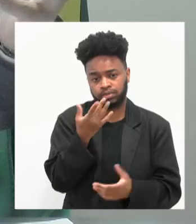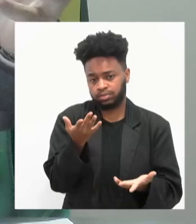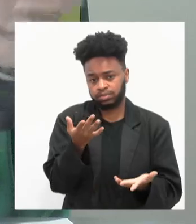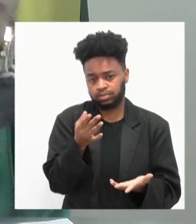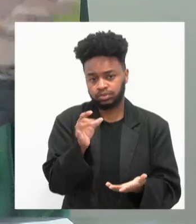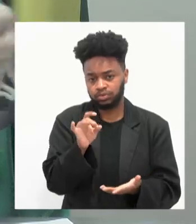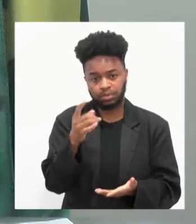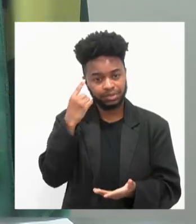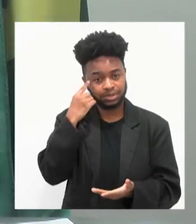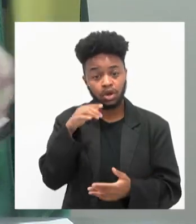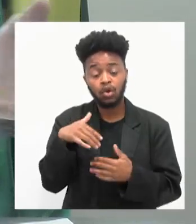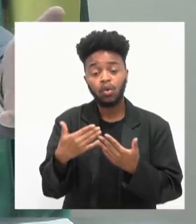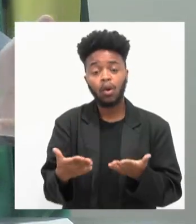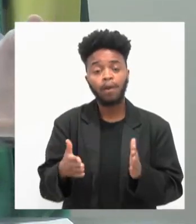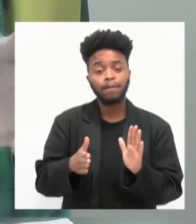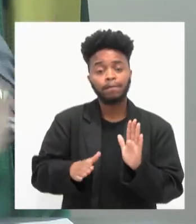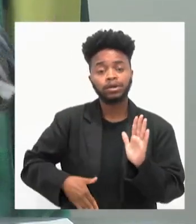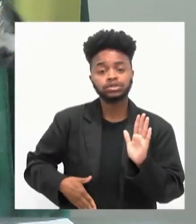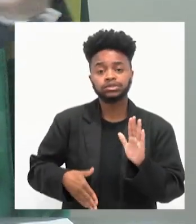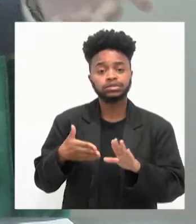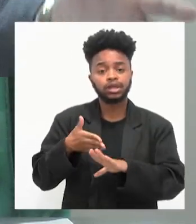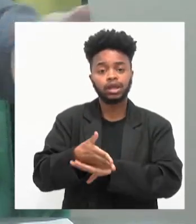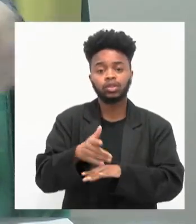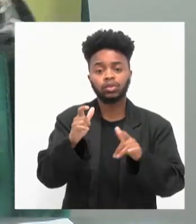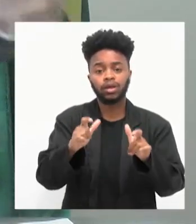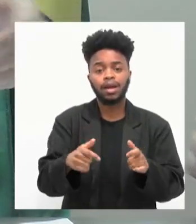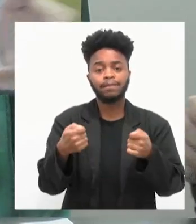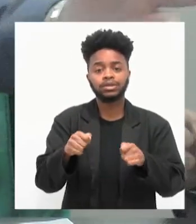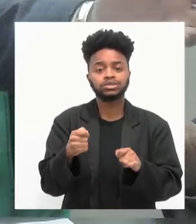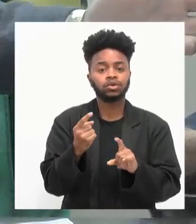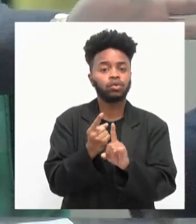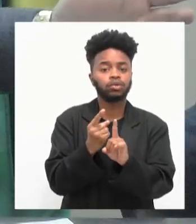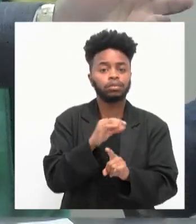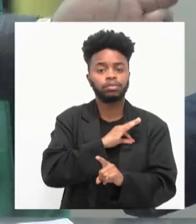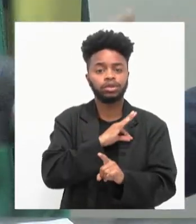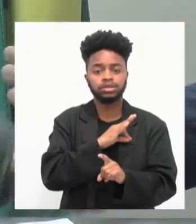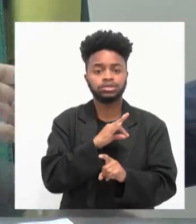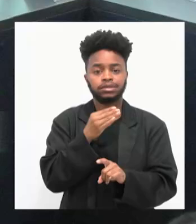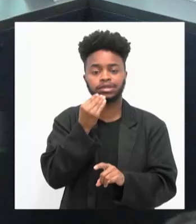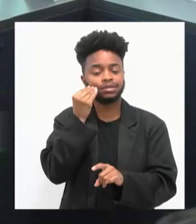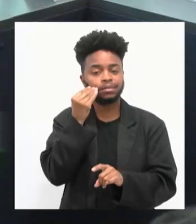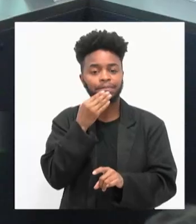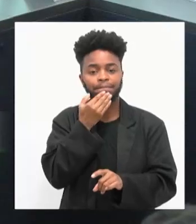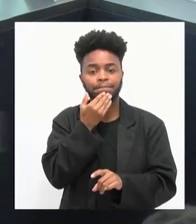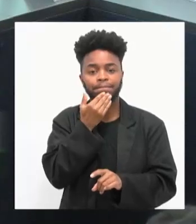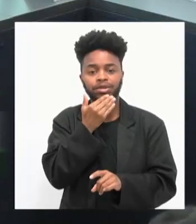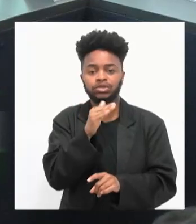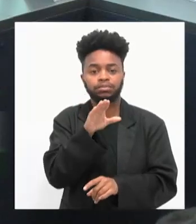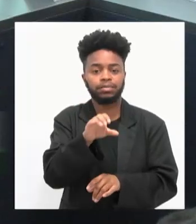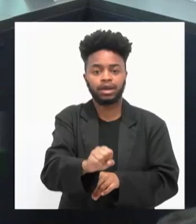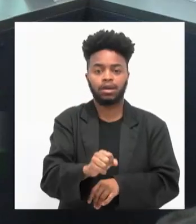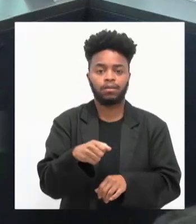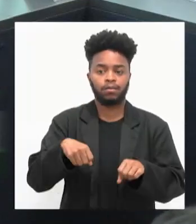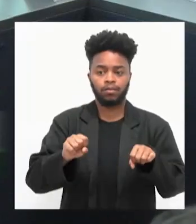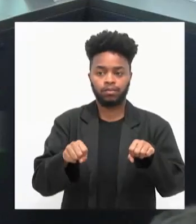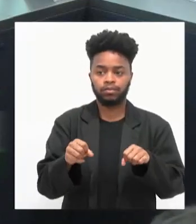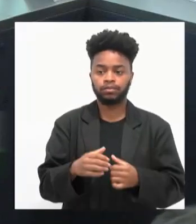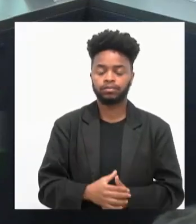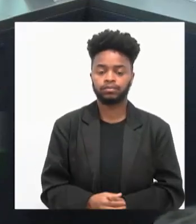pô. Qual traficante vai pra dentro de um pátio onde tem que sentar com a polícia, tem que sentar com o pai retirar sua moto? E agora faz todo sentido, vai, deputado Pobel, faz todo sentido